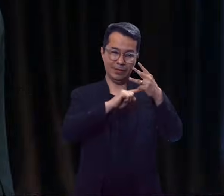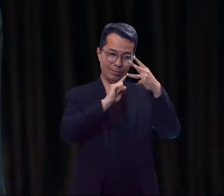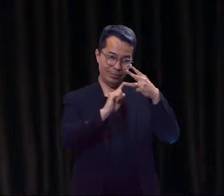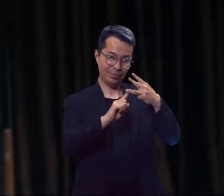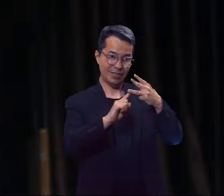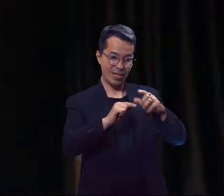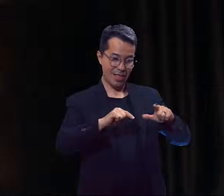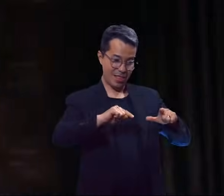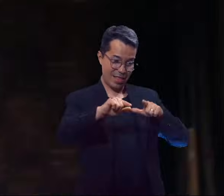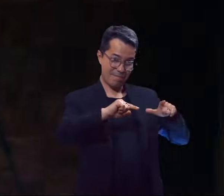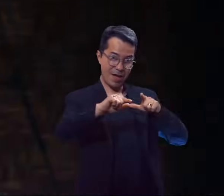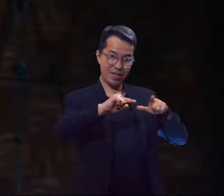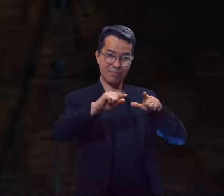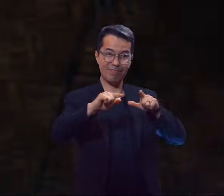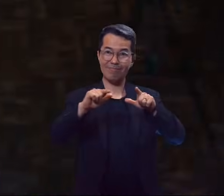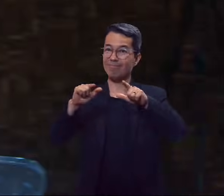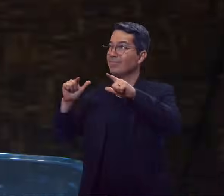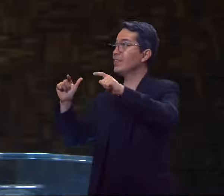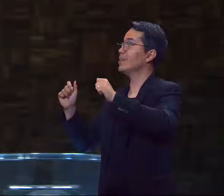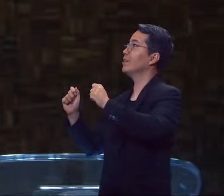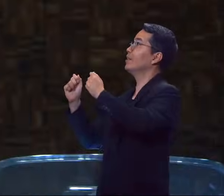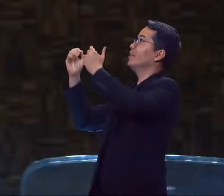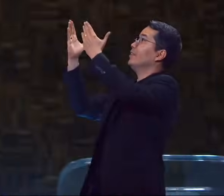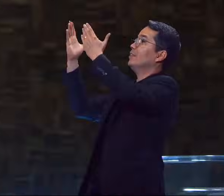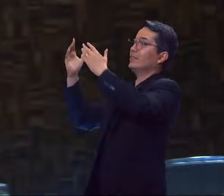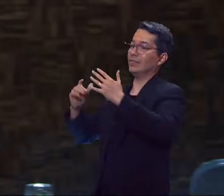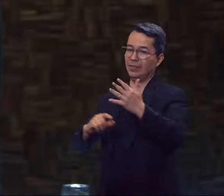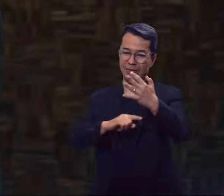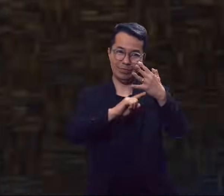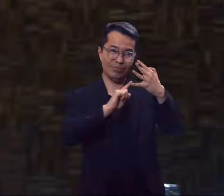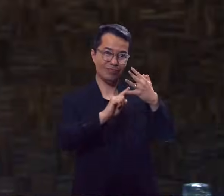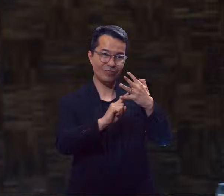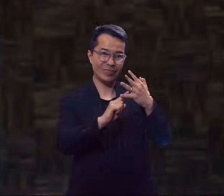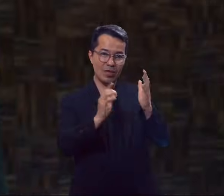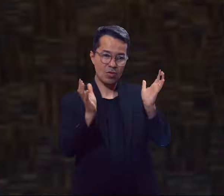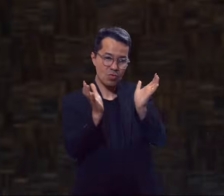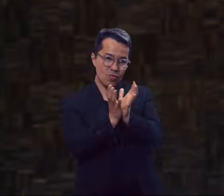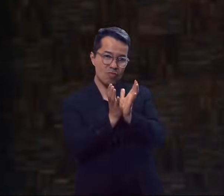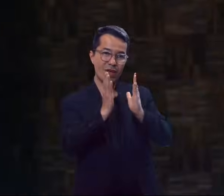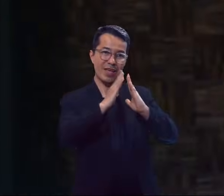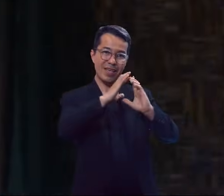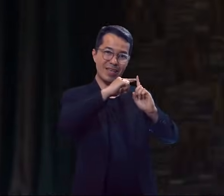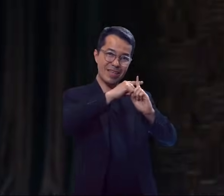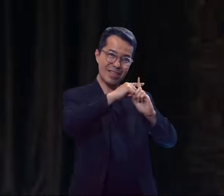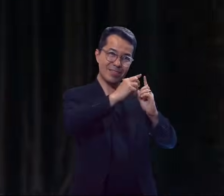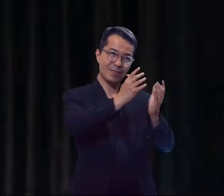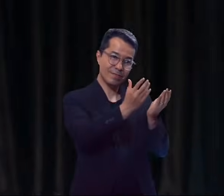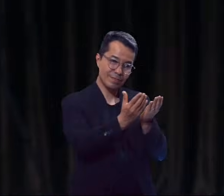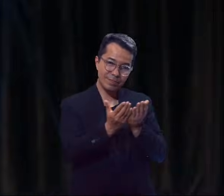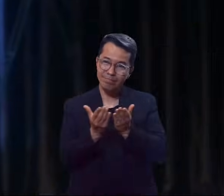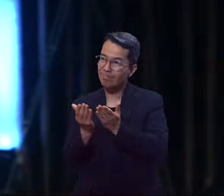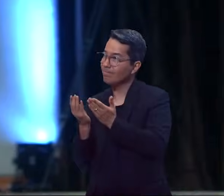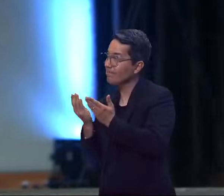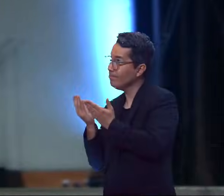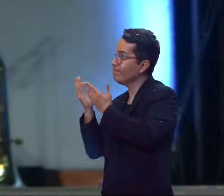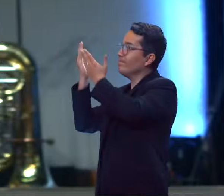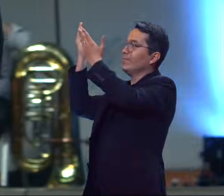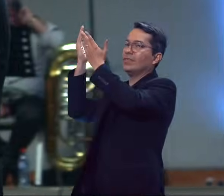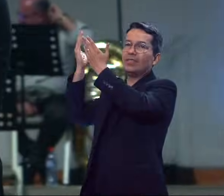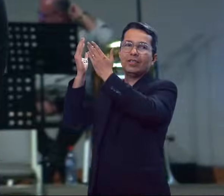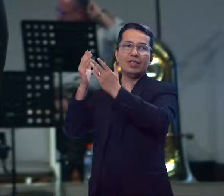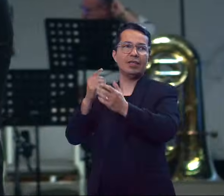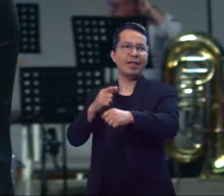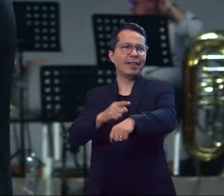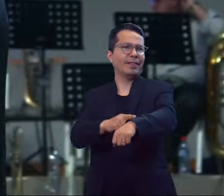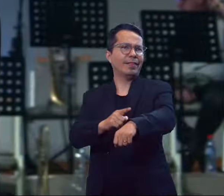trabalho e consagração da comunidade, da igreja. Não vai dar tempo de falar esses 4, mas eu vou falar